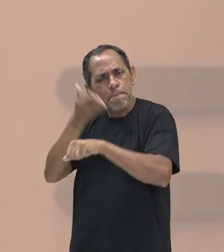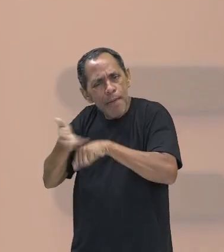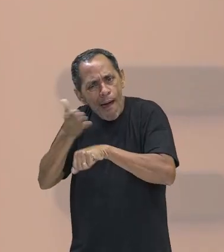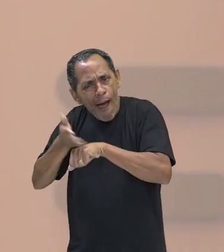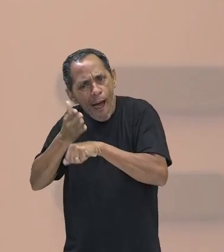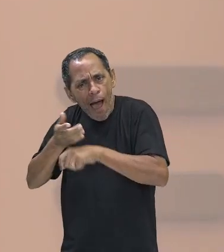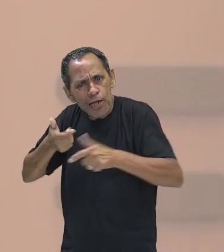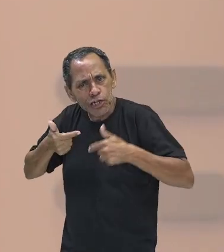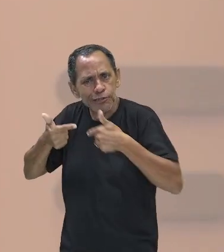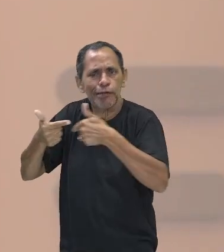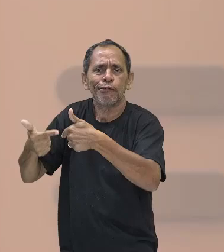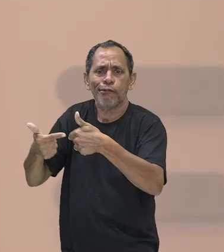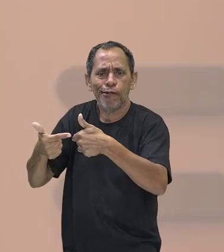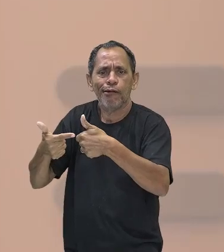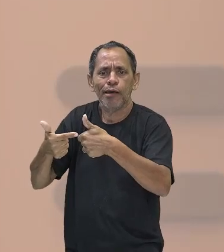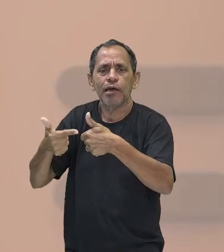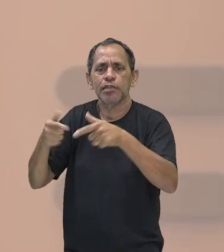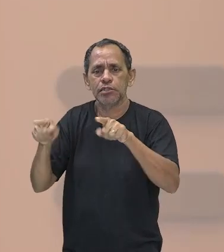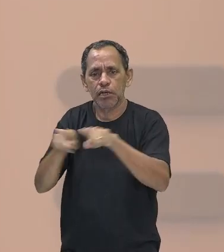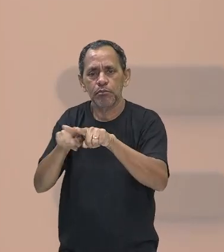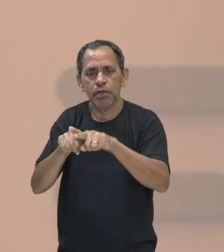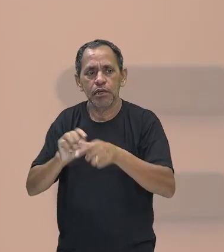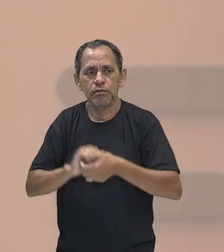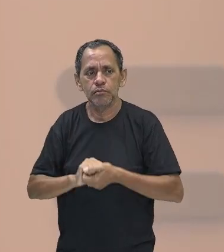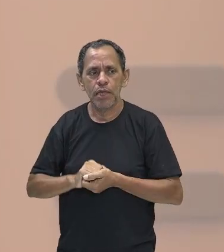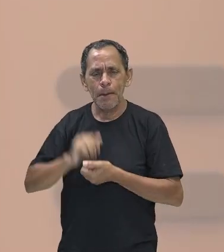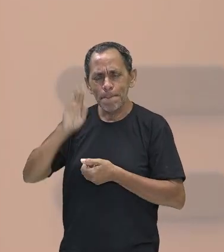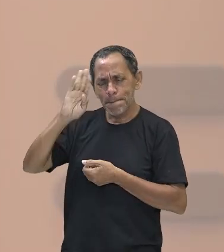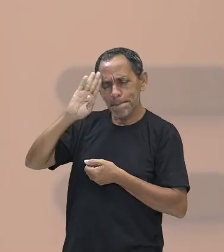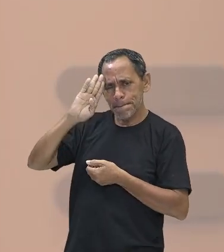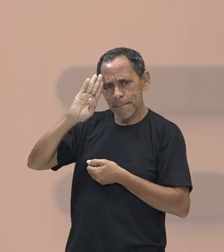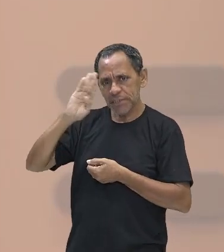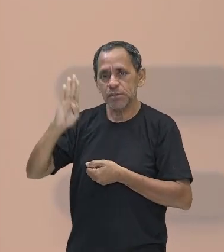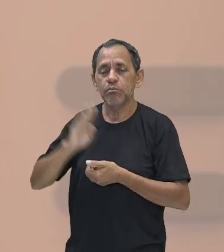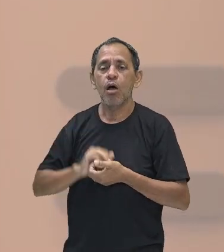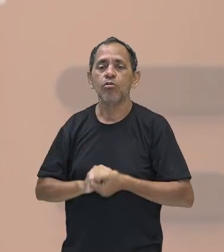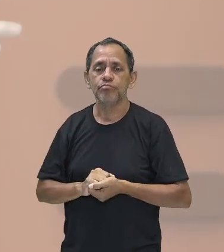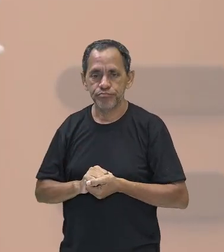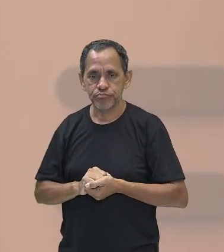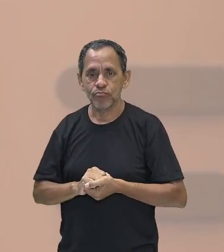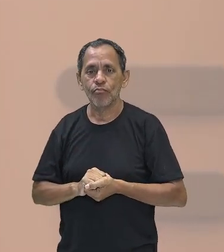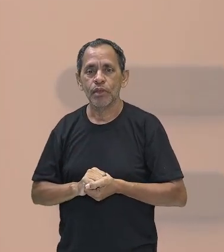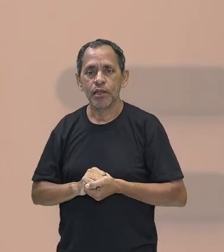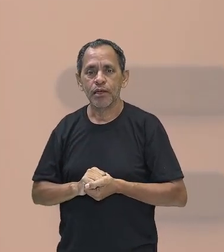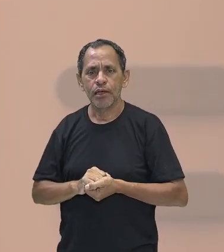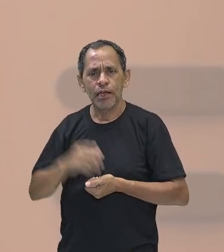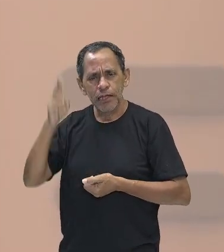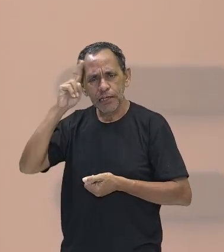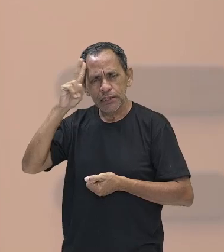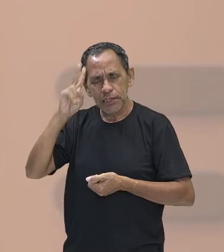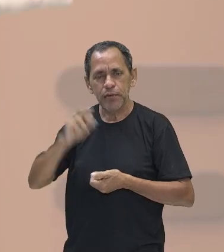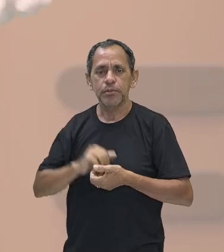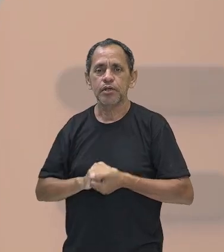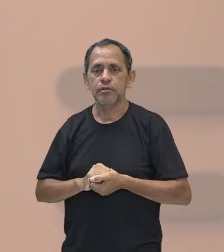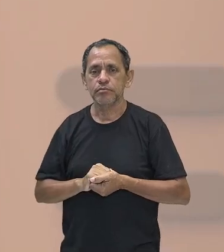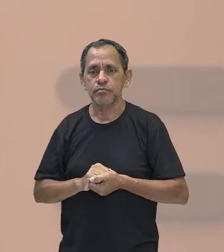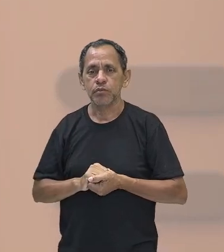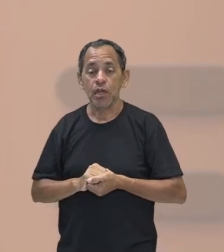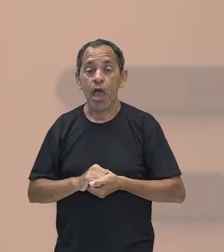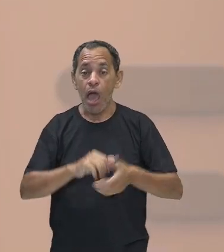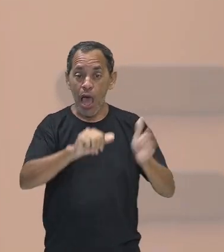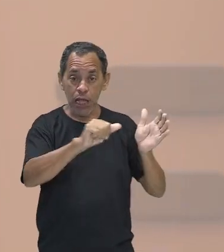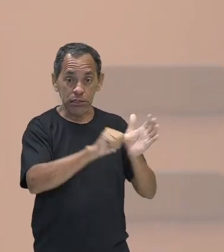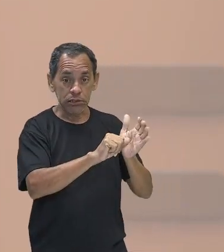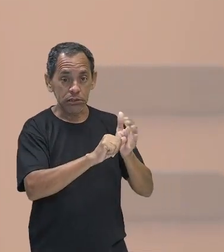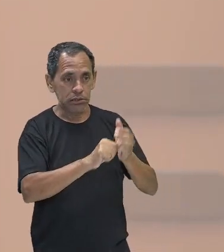mesmo? Essa parte, então, de guerrear. Se agora Atenas, né, fez aí a sua promoção,